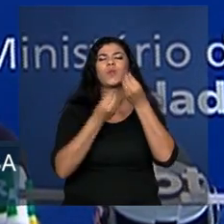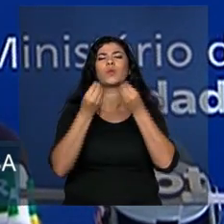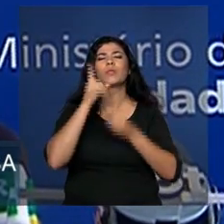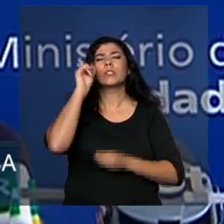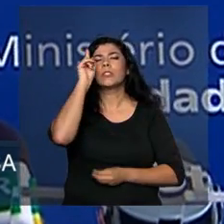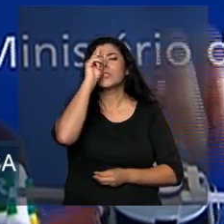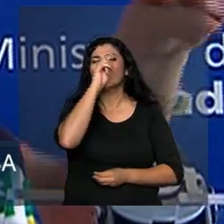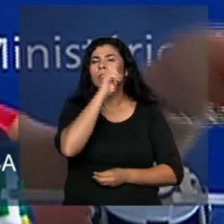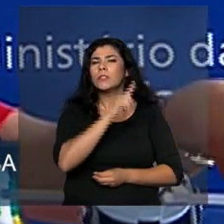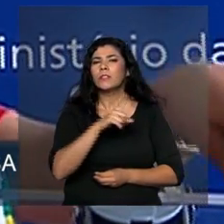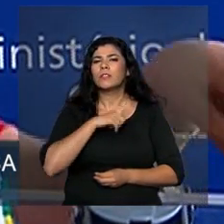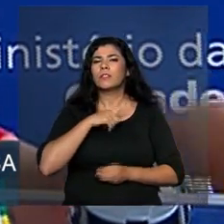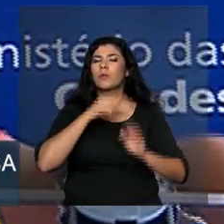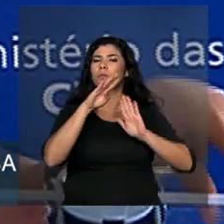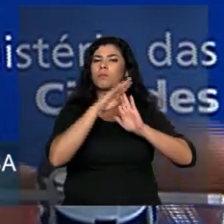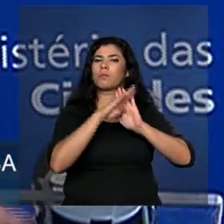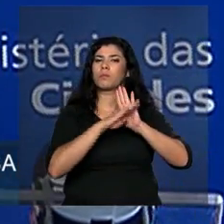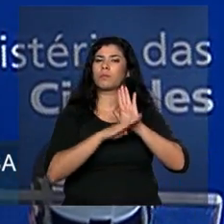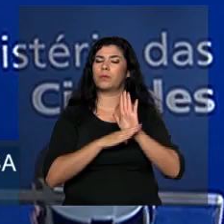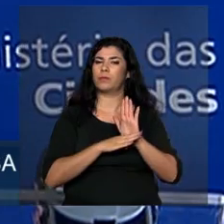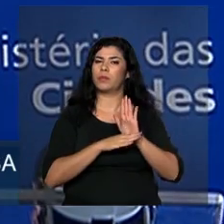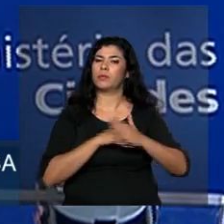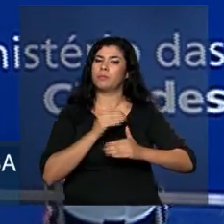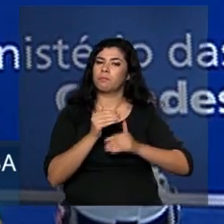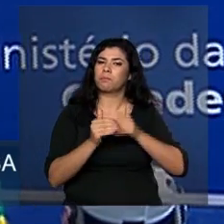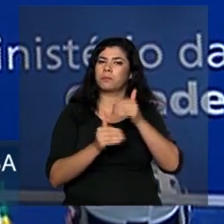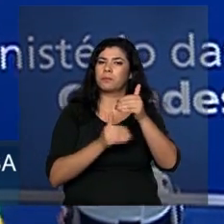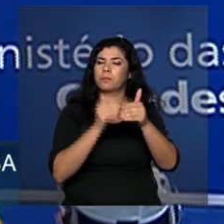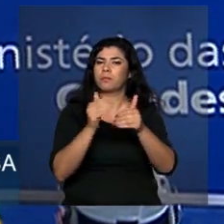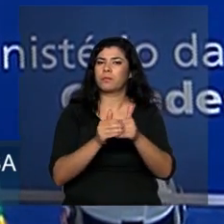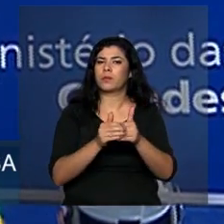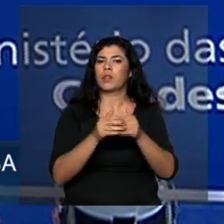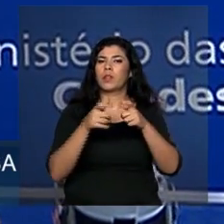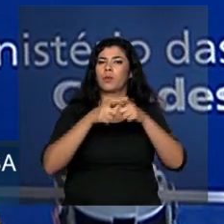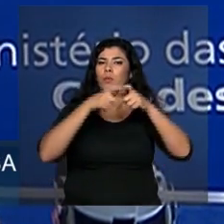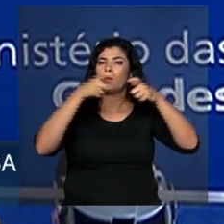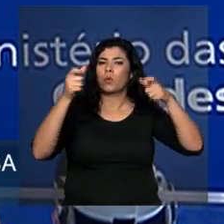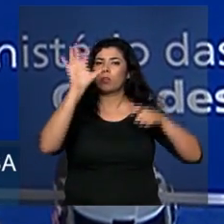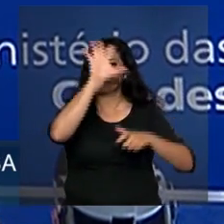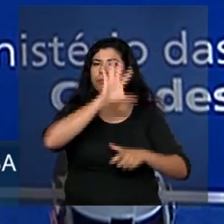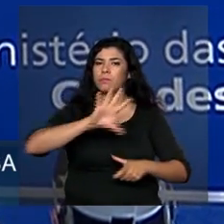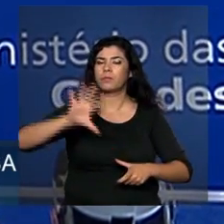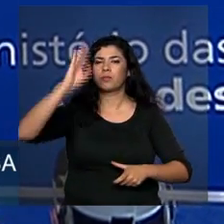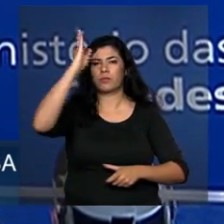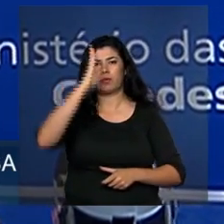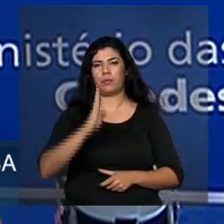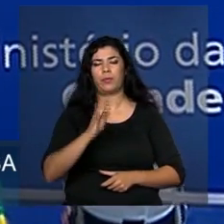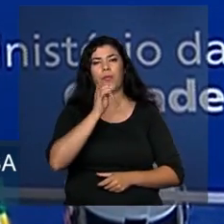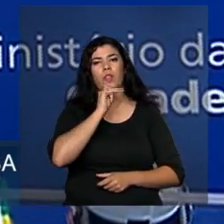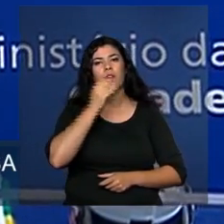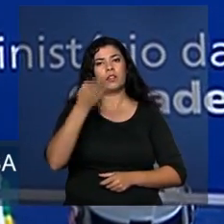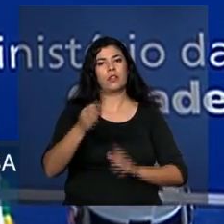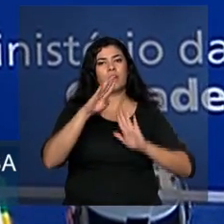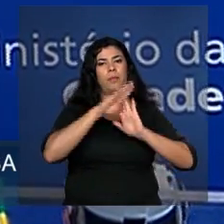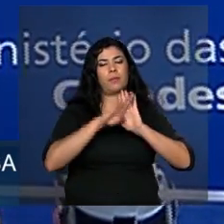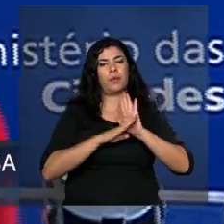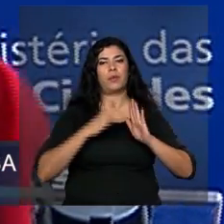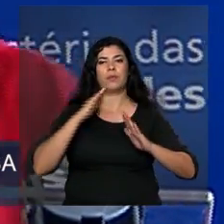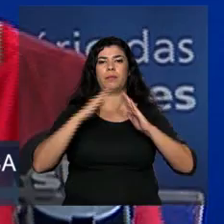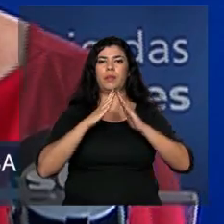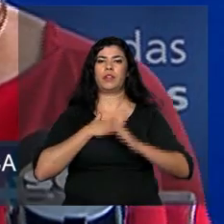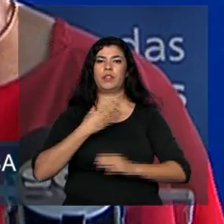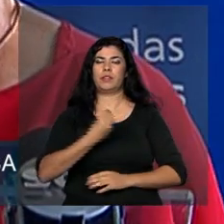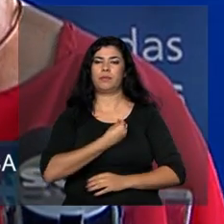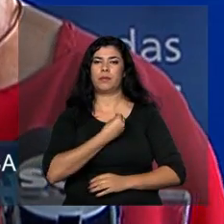difícil colocar um programa em andamento em dimensão continental. Aqui, no caso do Minha Casa Minha Vida,